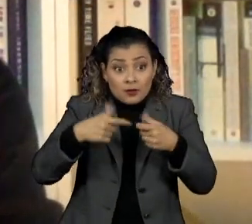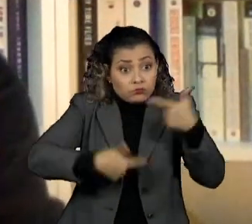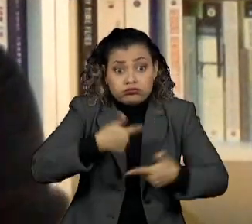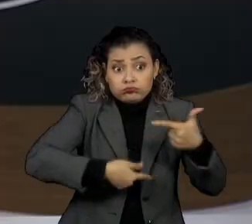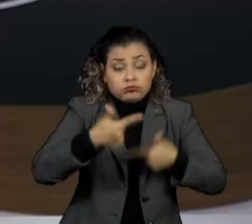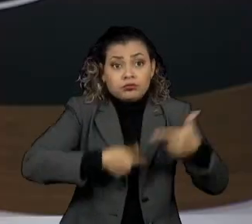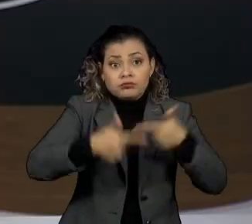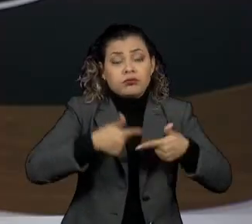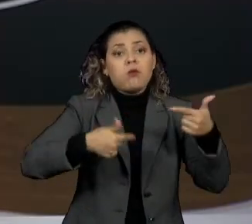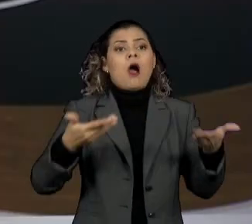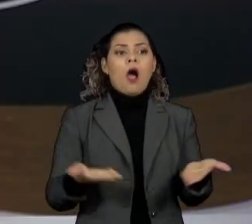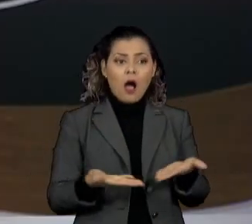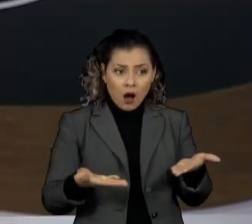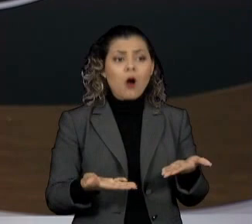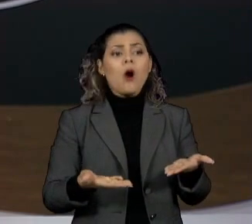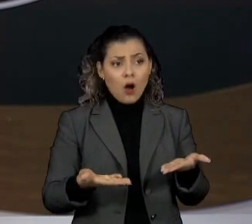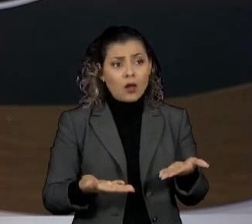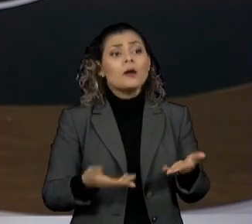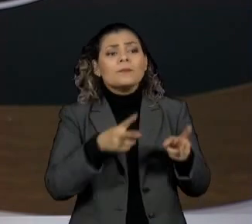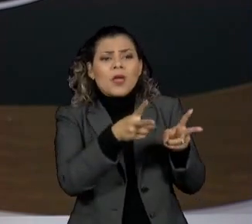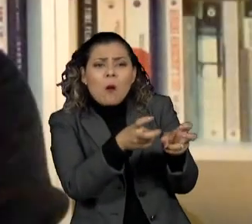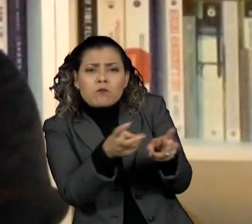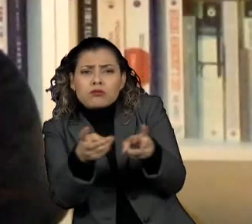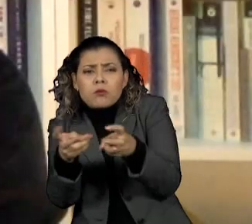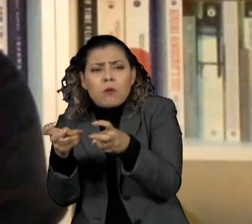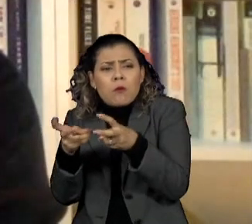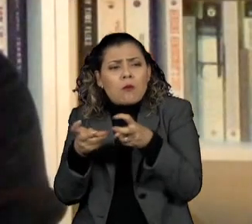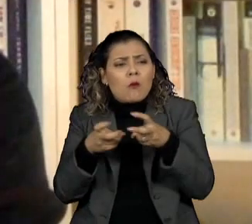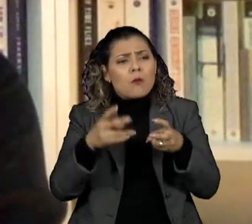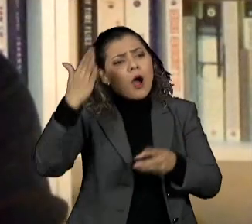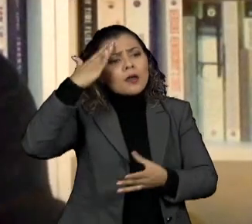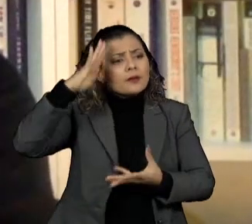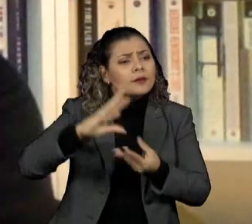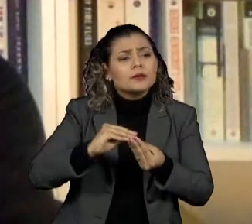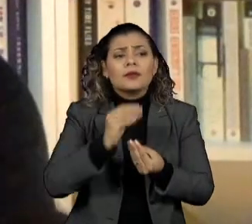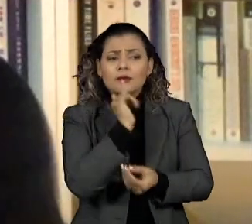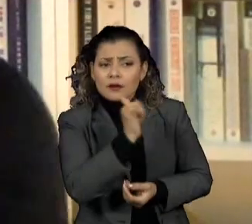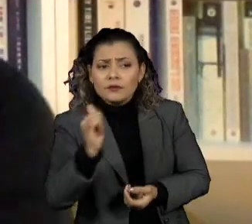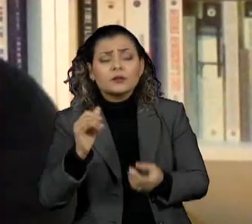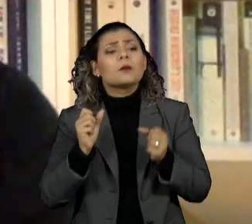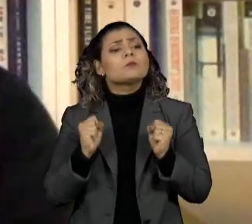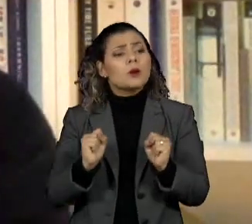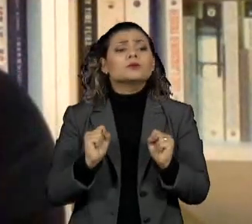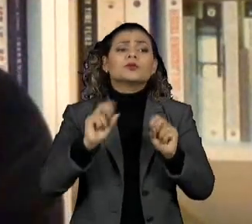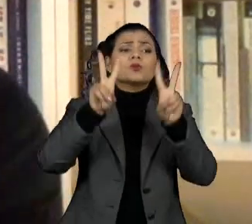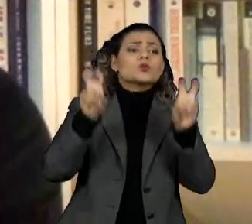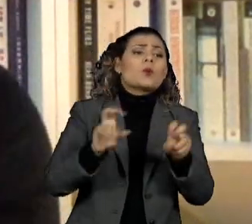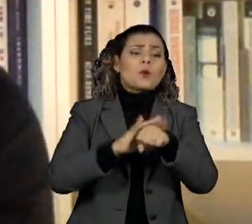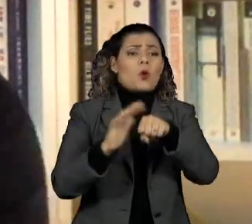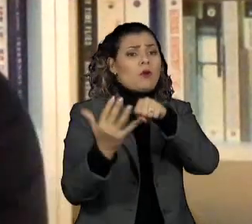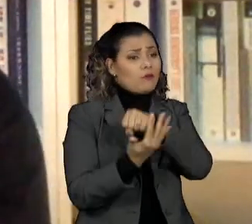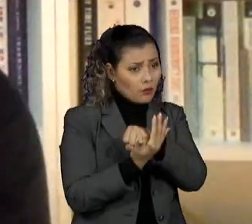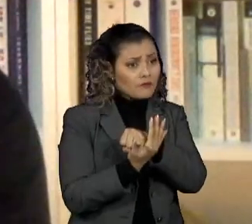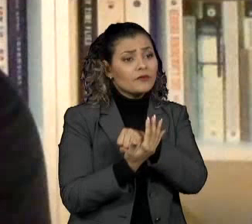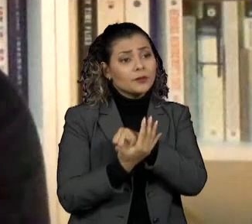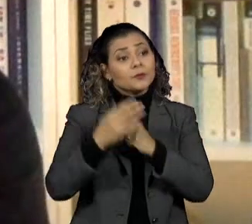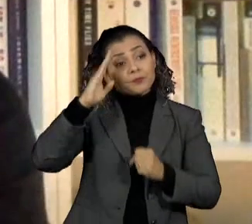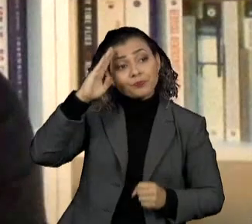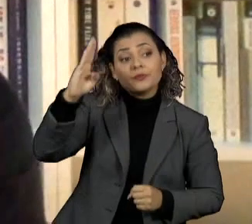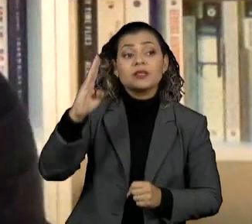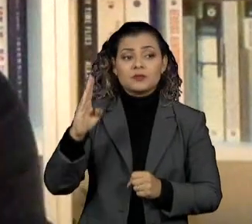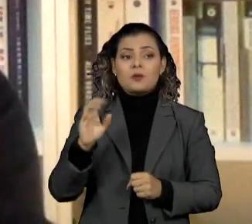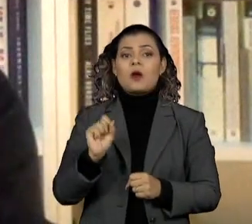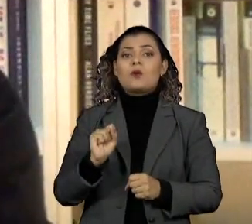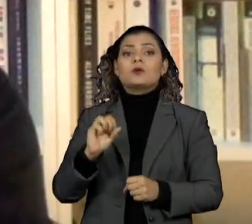maneira. Então, com essa background, eu vou dizer algumas coisas sobre o coronavírus em particular, ou SARS-CoV